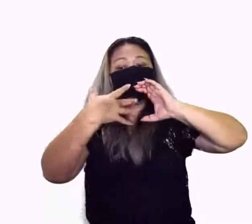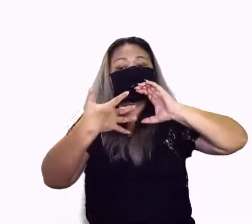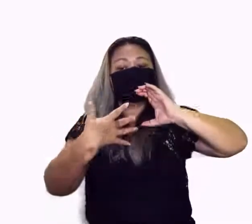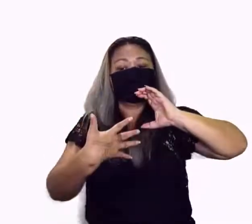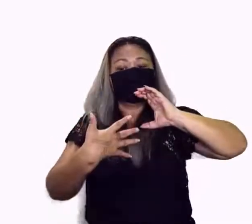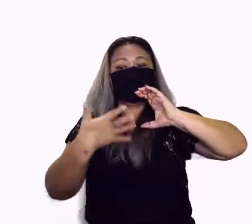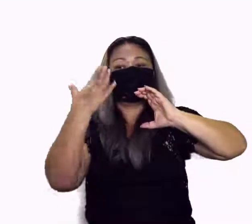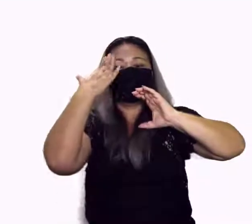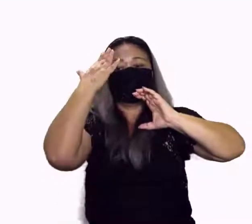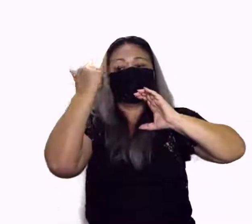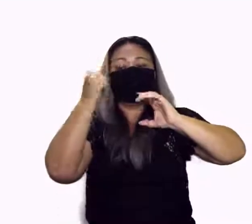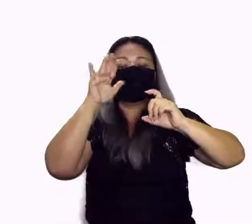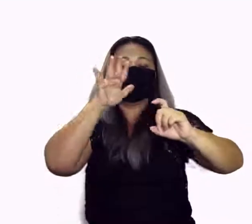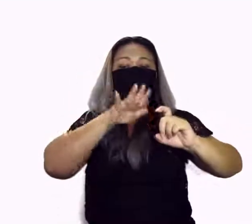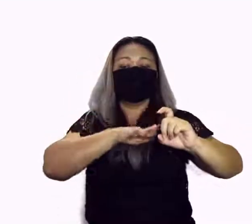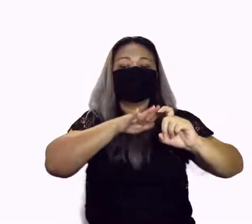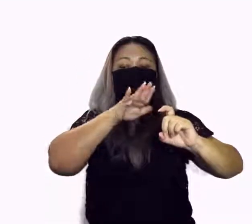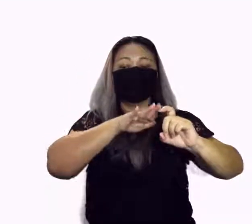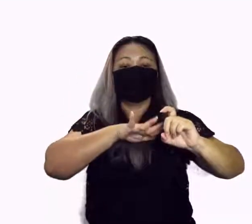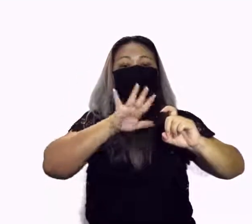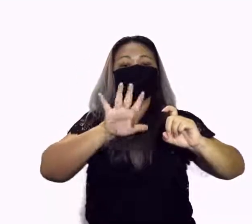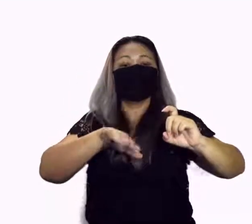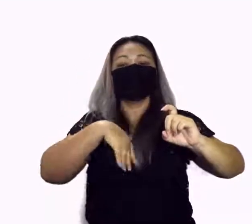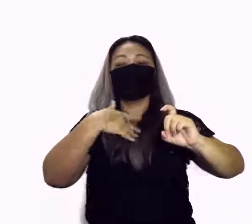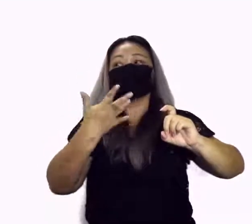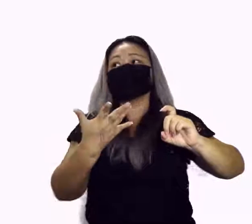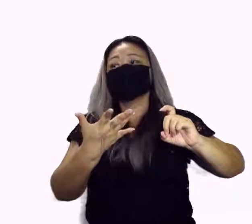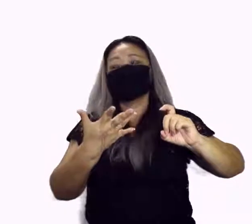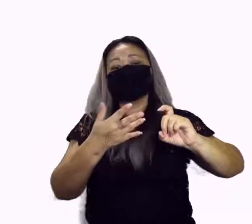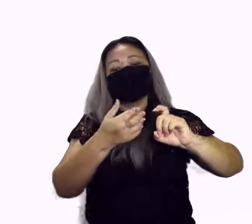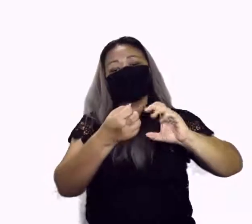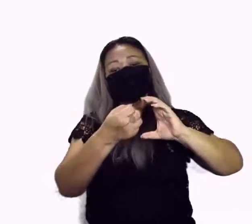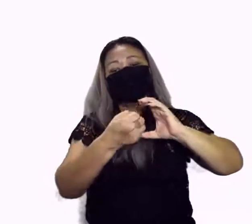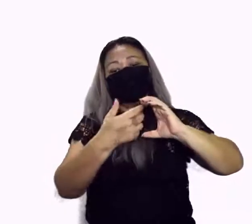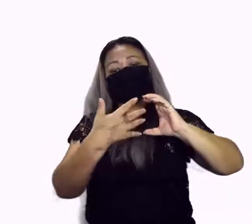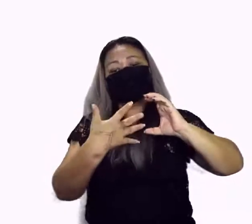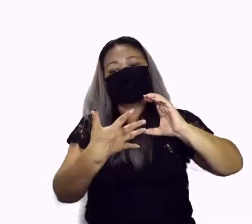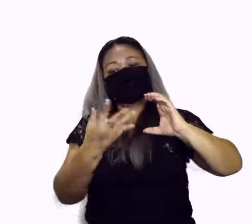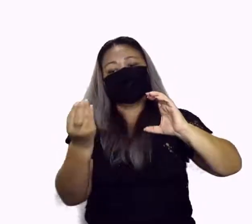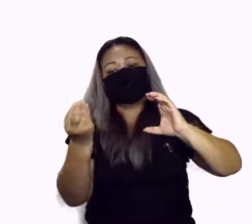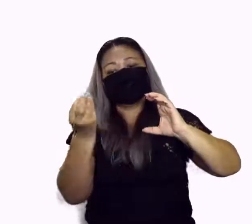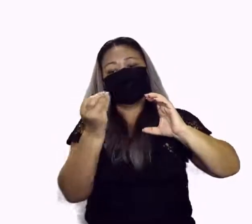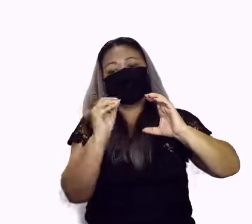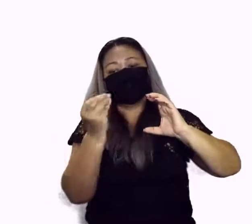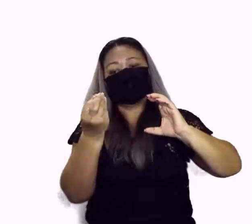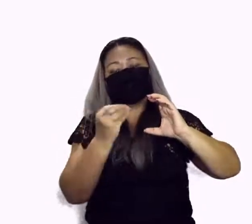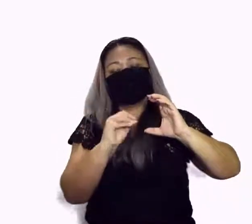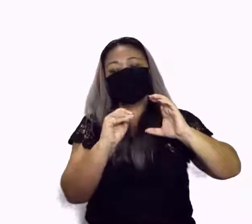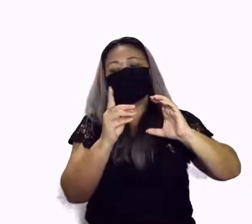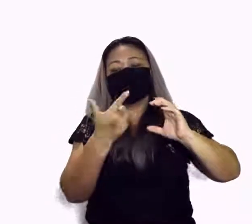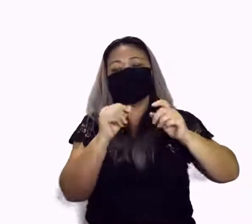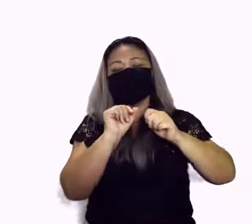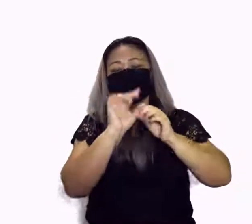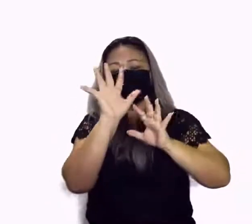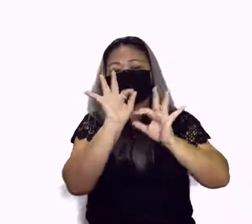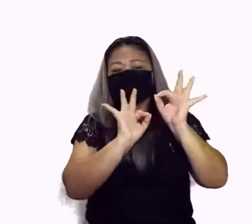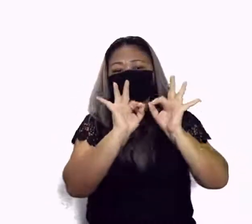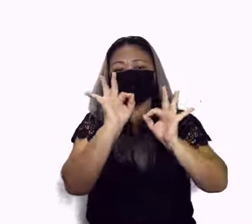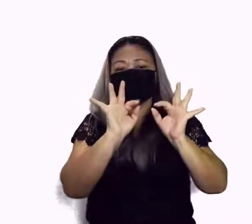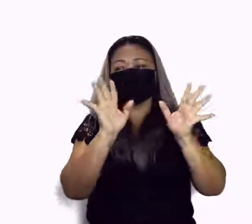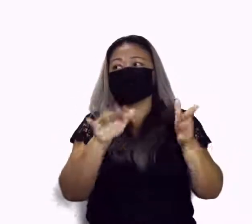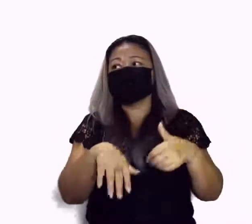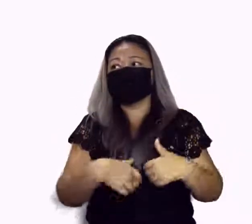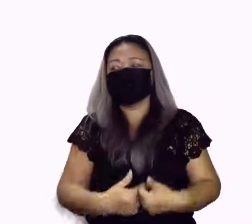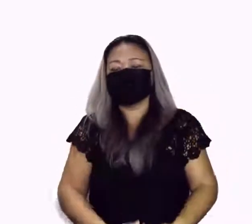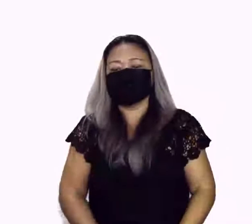Características do saber mítico. Características, gente, são os adjetivos, né? Aquela estrutura dele.